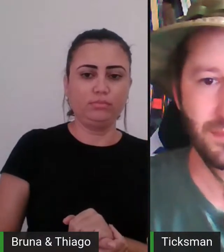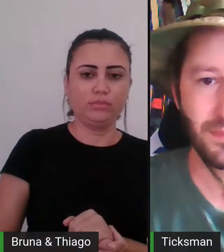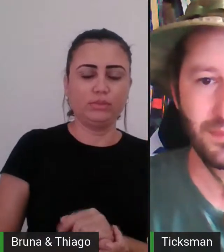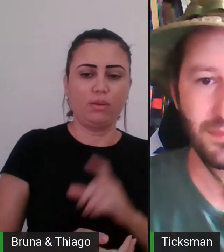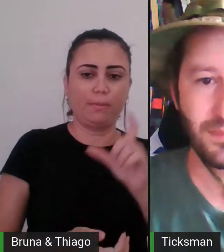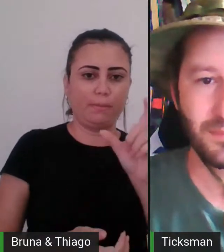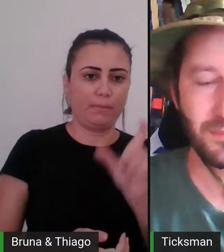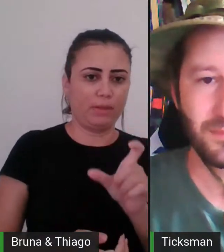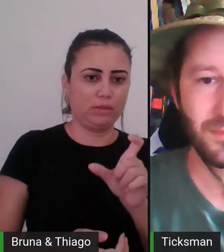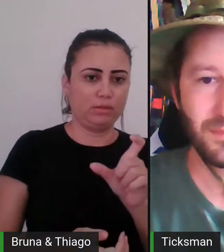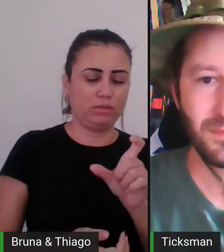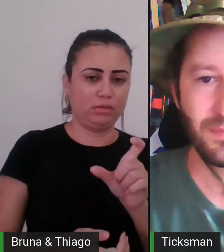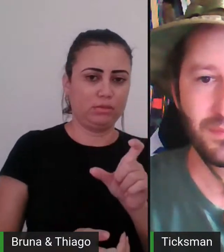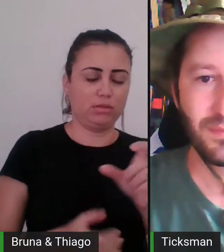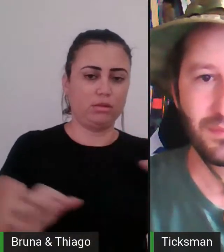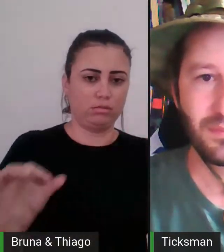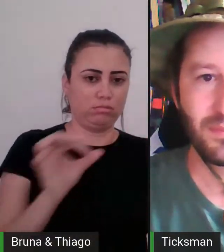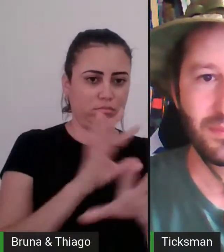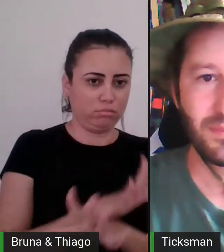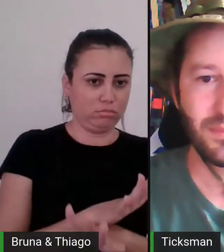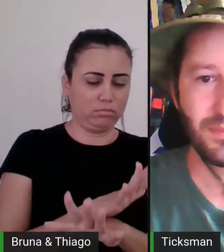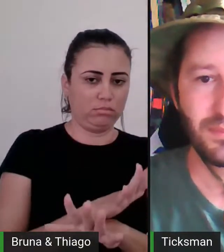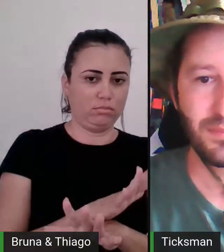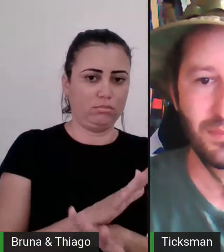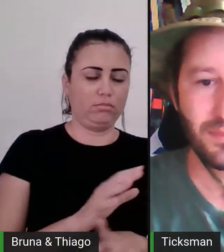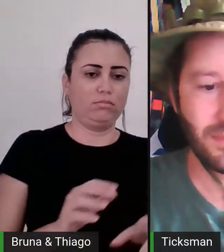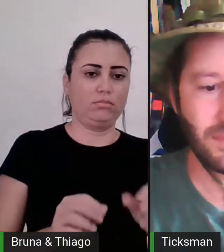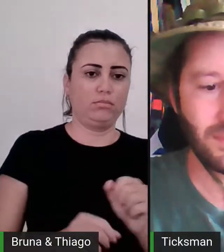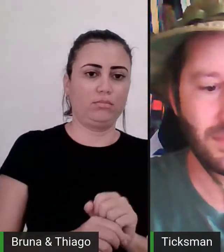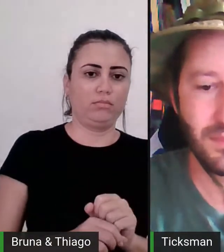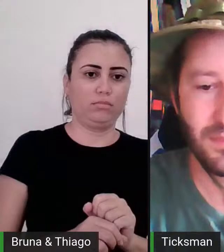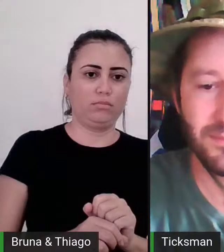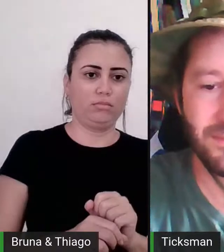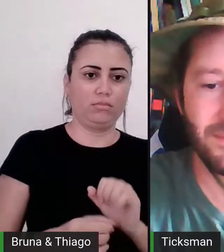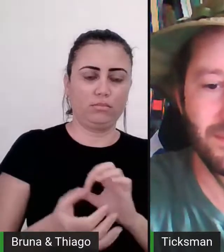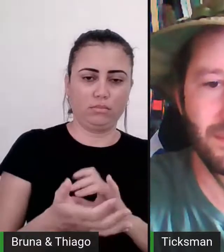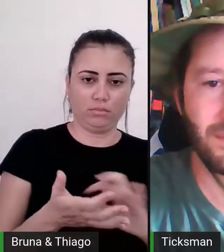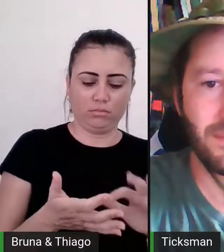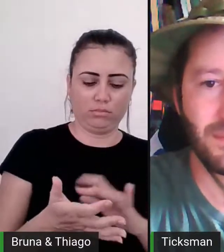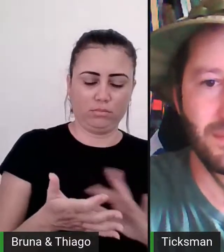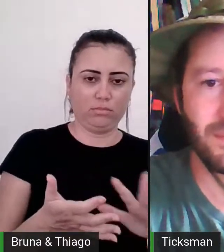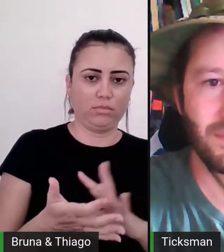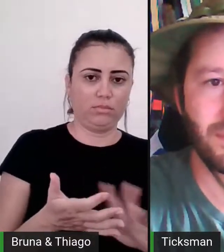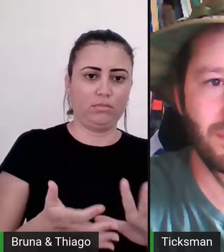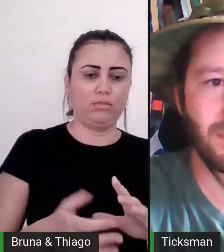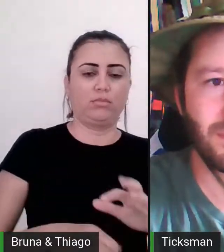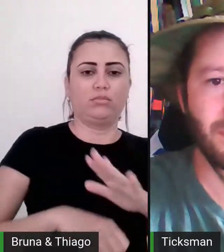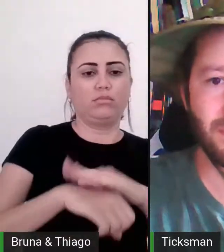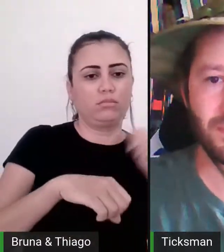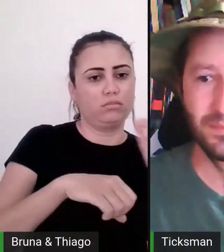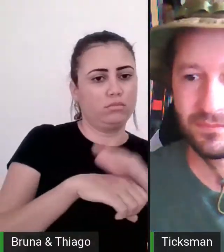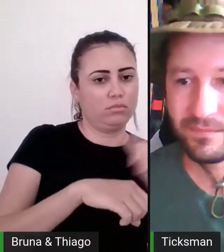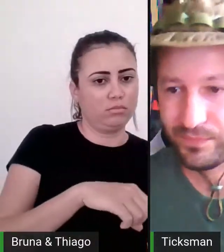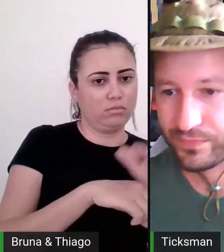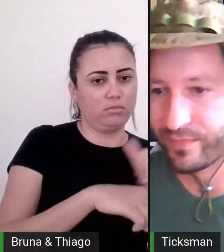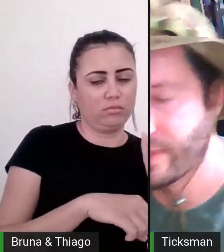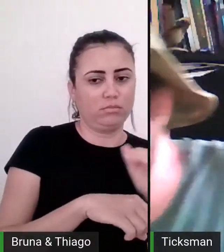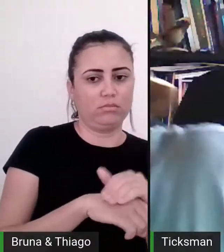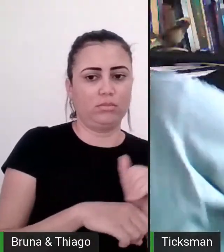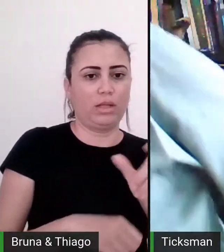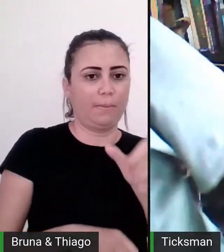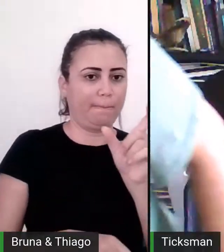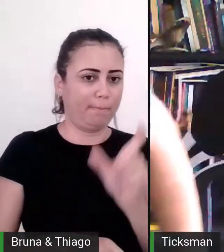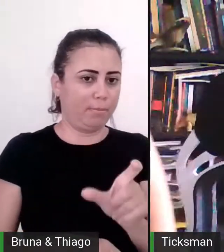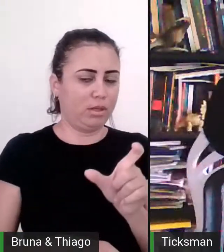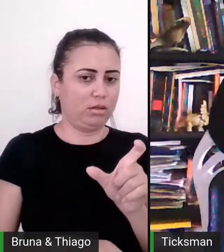palavra-chave. Quando vocês terminarem de fazer os dados, preencher os dados de vocês na chamada, vocês vão ter que inserir essa